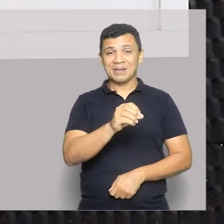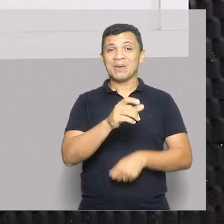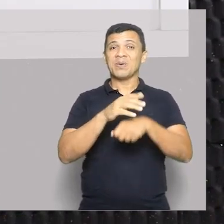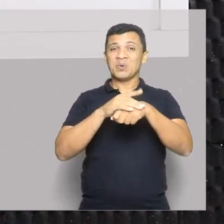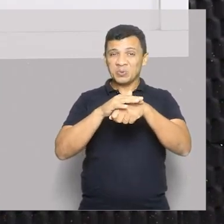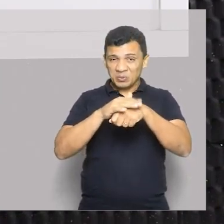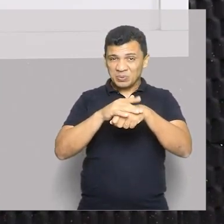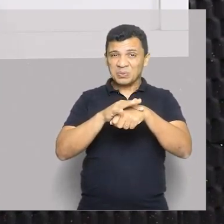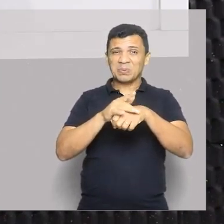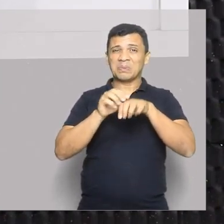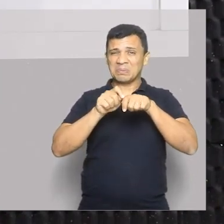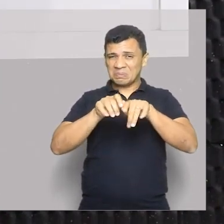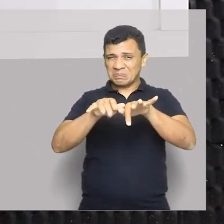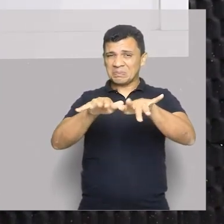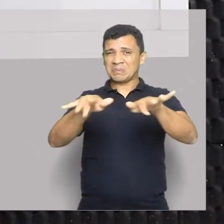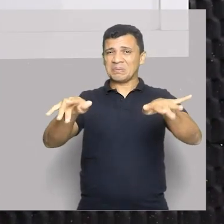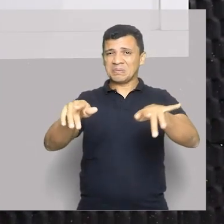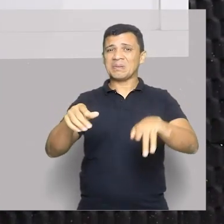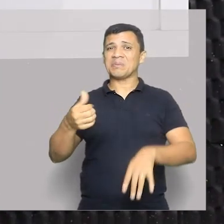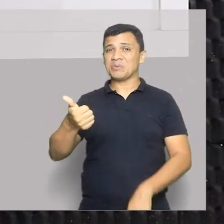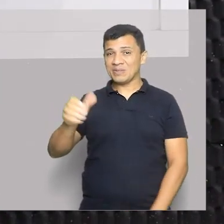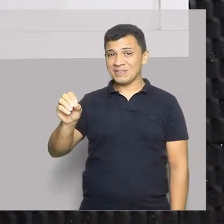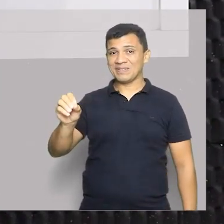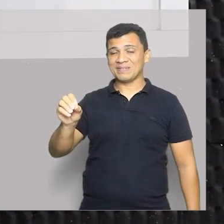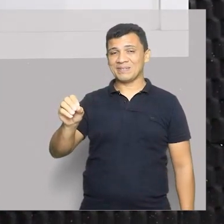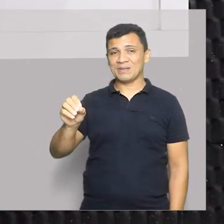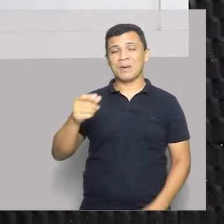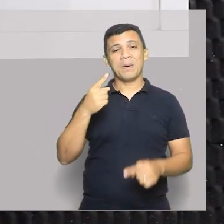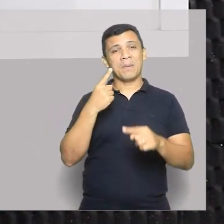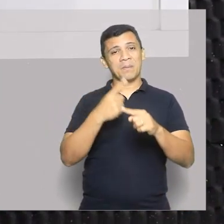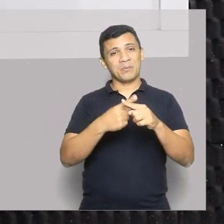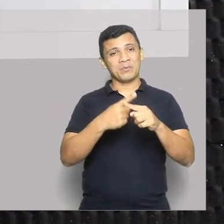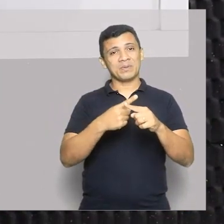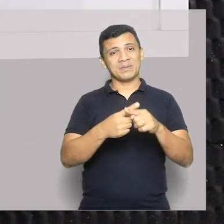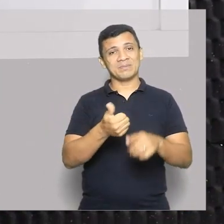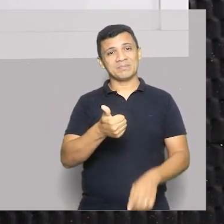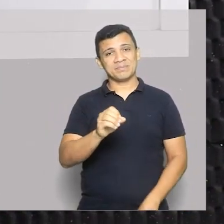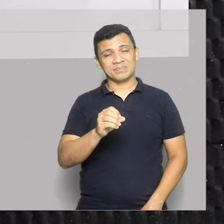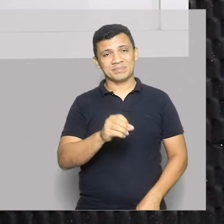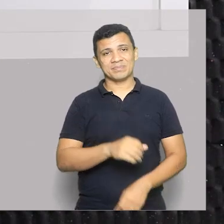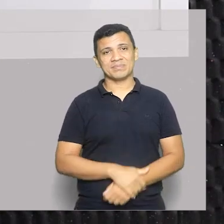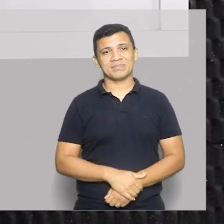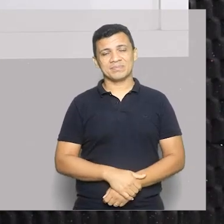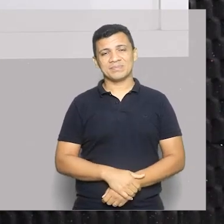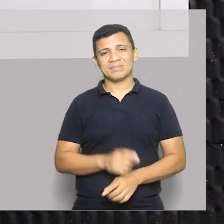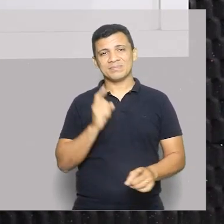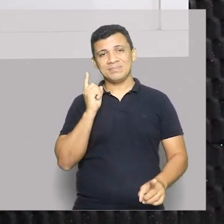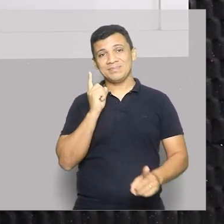10. Então, você vai multiplicar isso aqui por 10. Ó. Você vai obter aqui